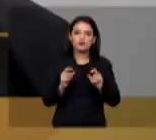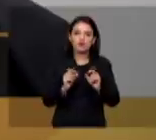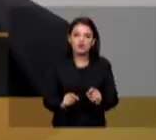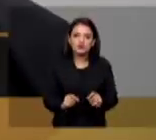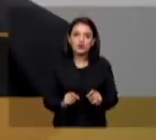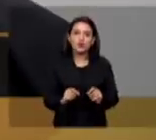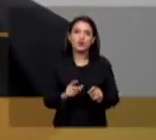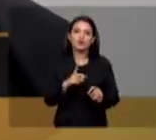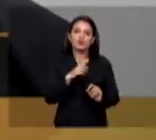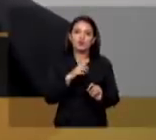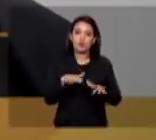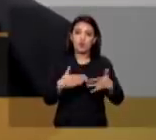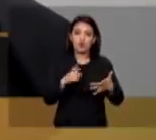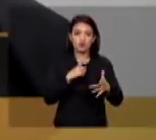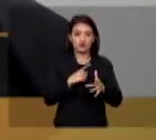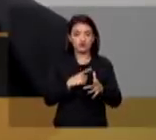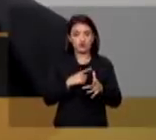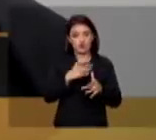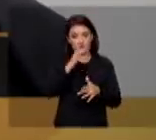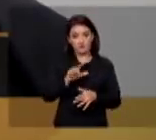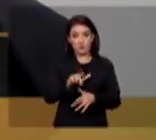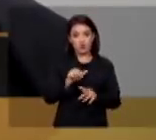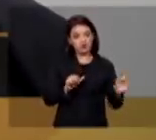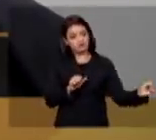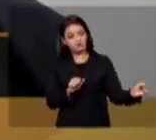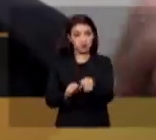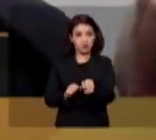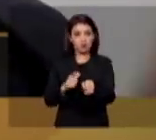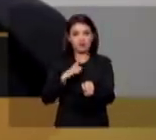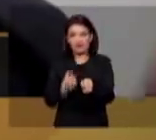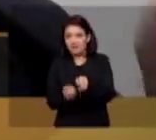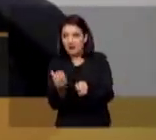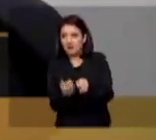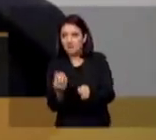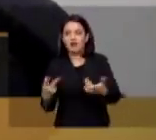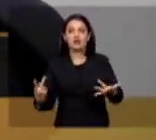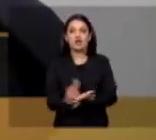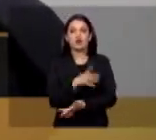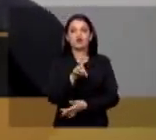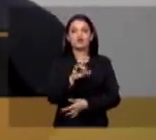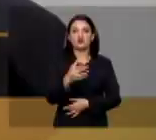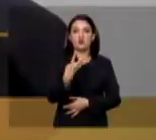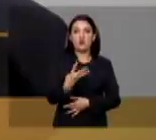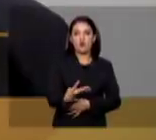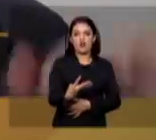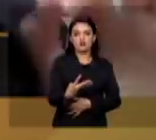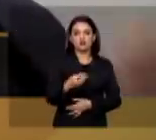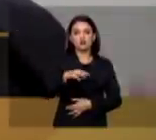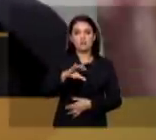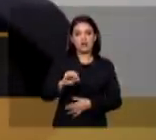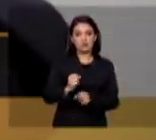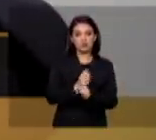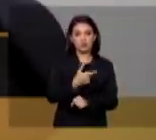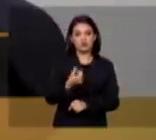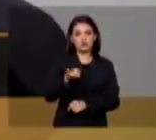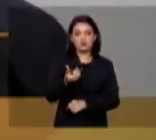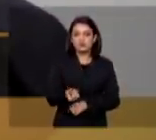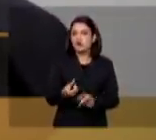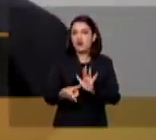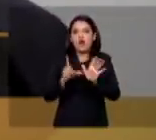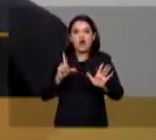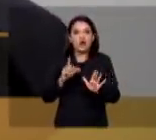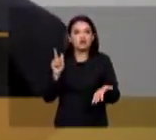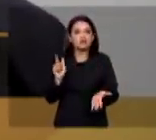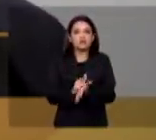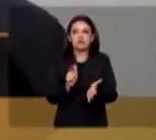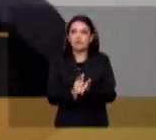condução coercitiva do paciente e de familiares seus, ocorrido em 4/3/2016, sem que tenha havido prévia